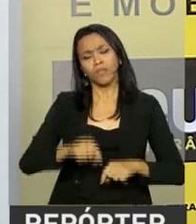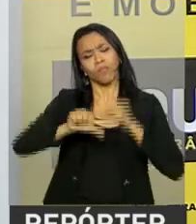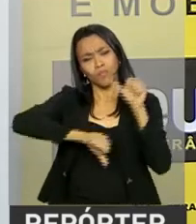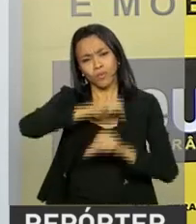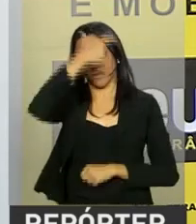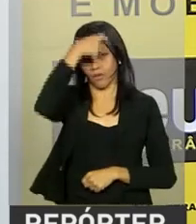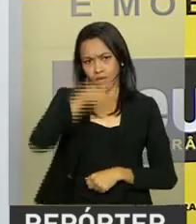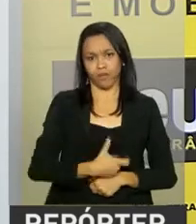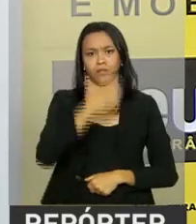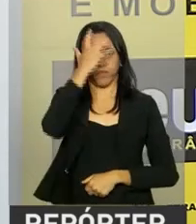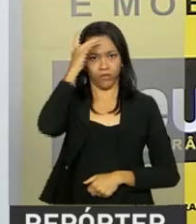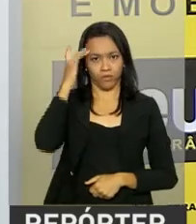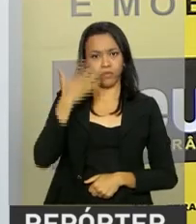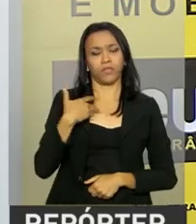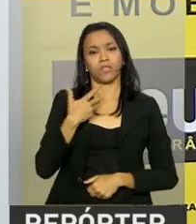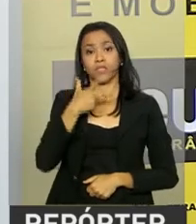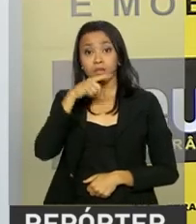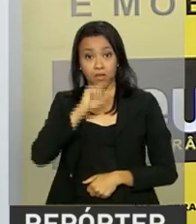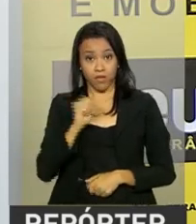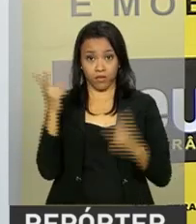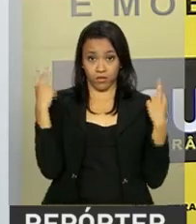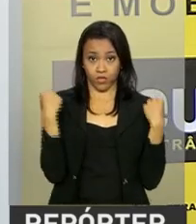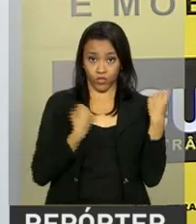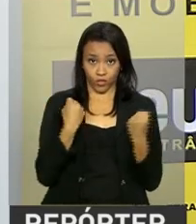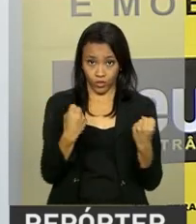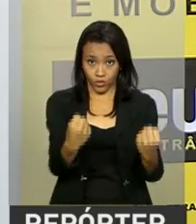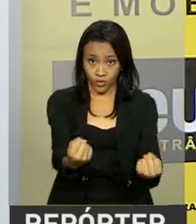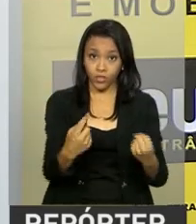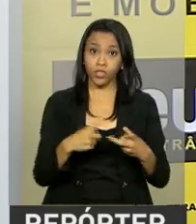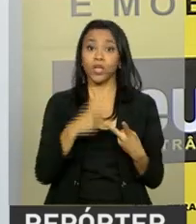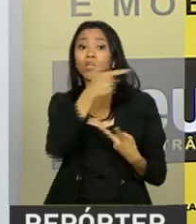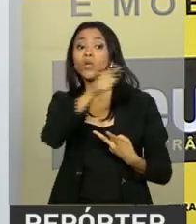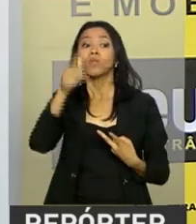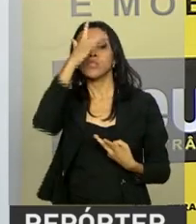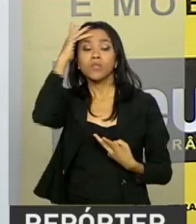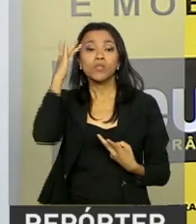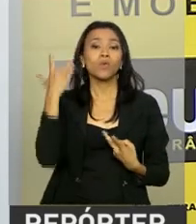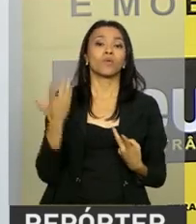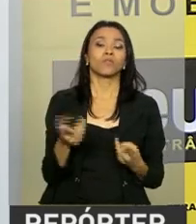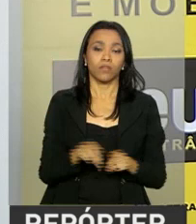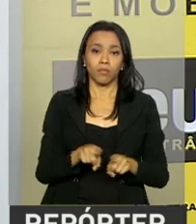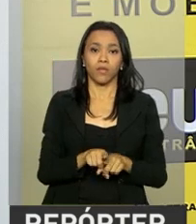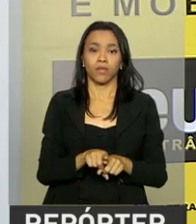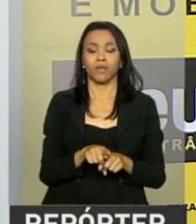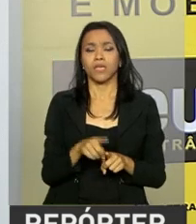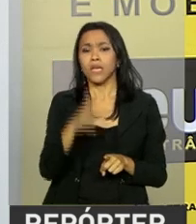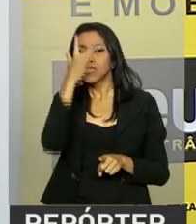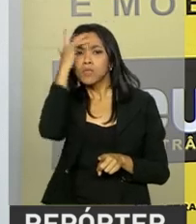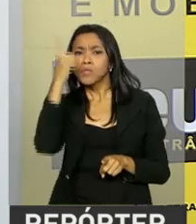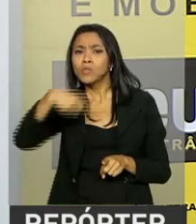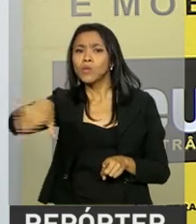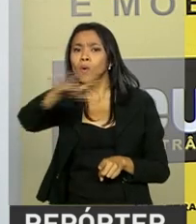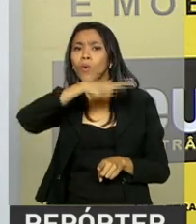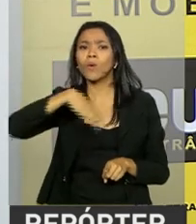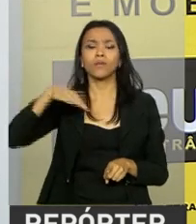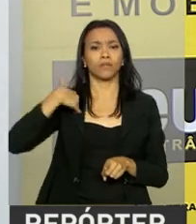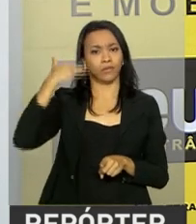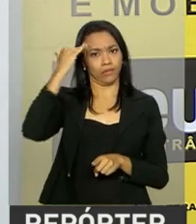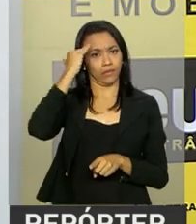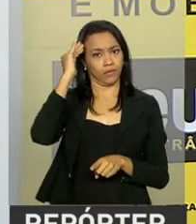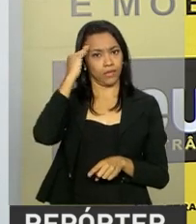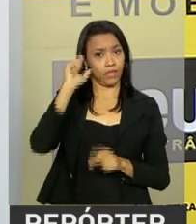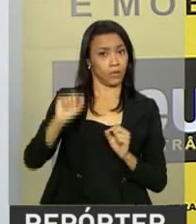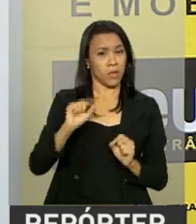das pessoas, tanto dos condutores quanto os outros atores no trânsito, e fazer com que as pessoas entendam que